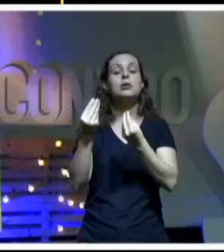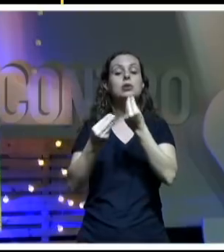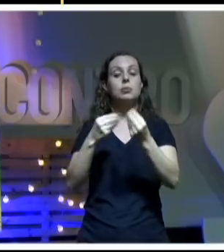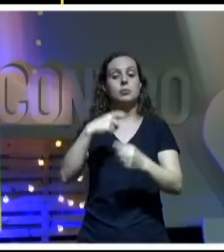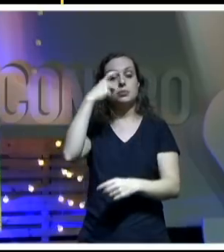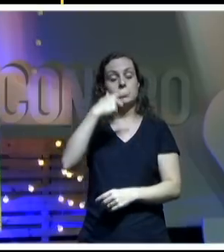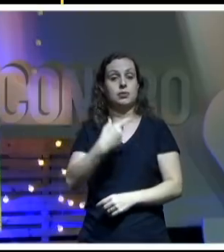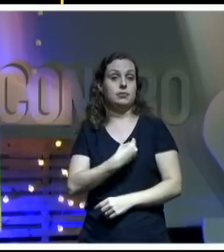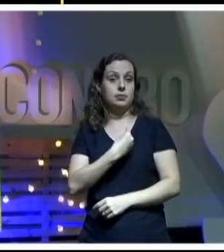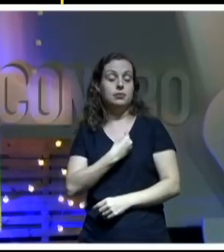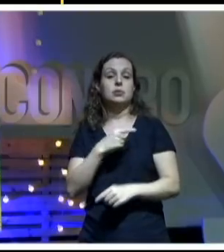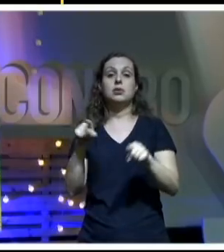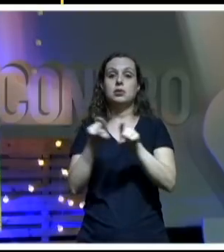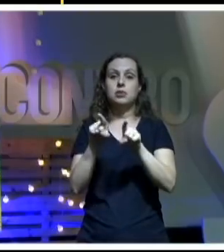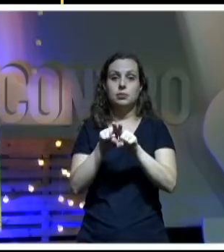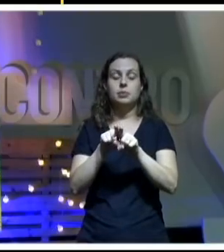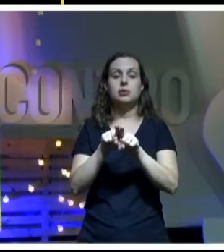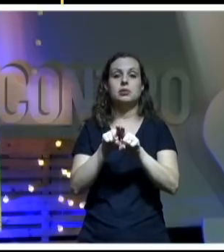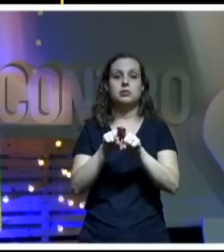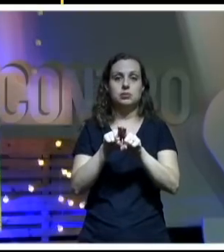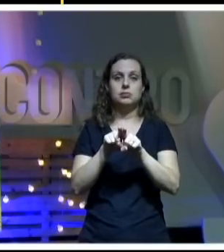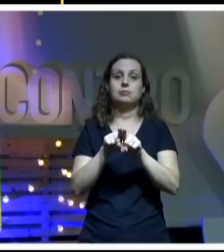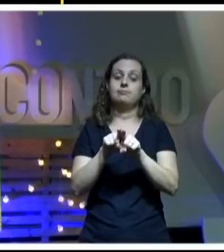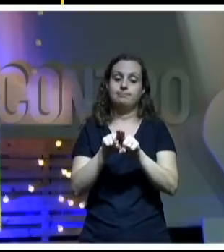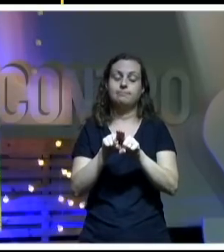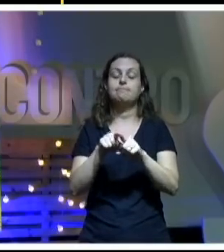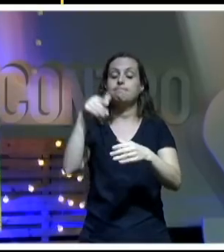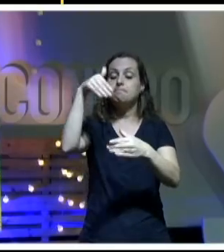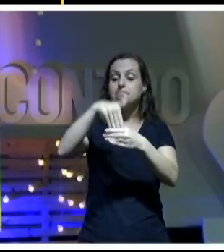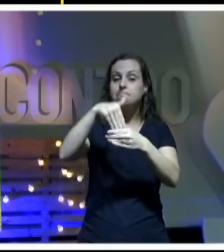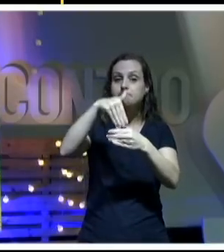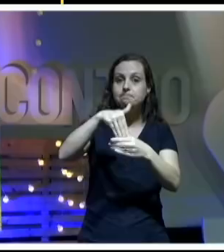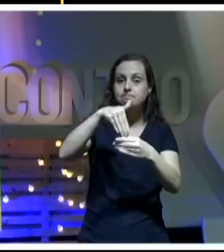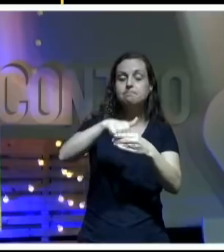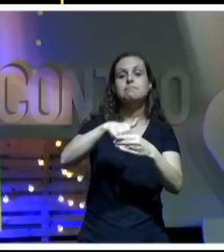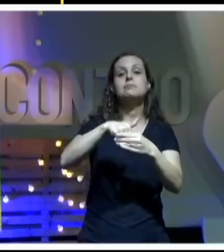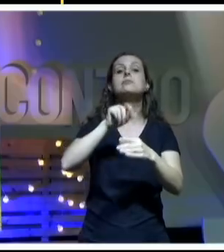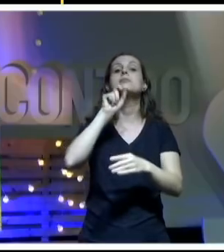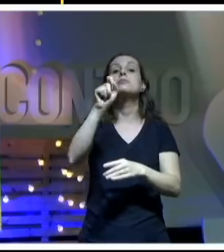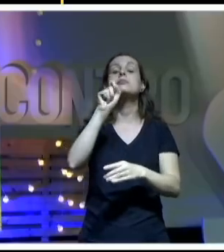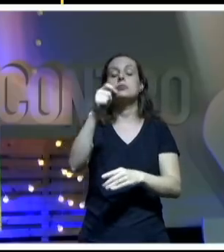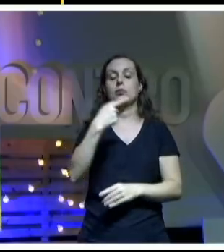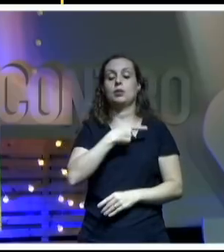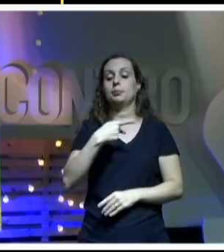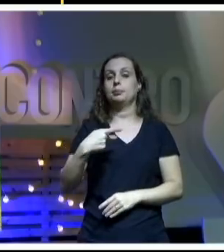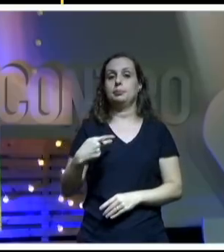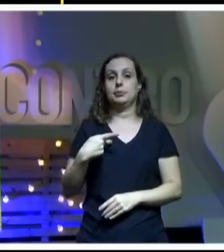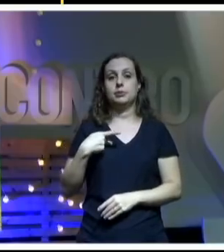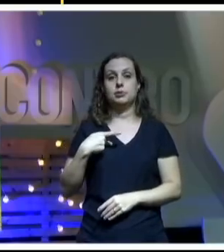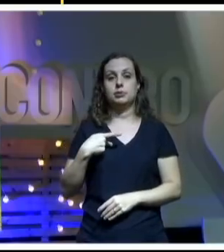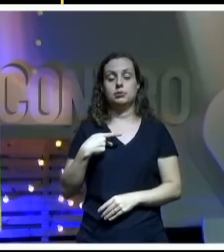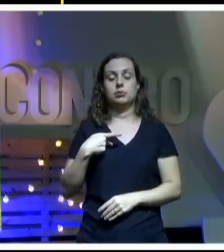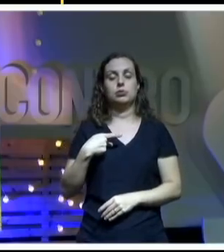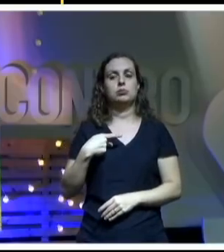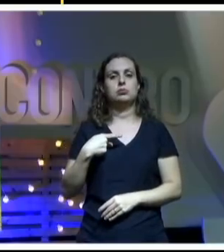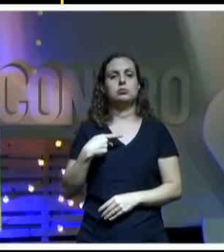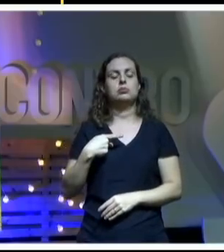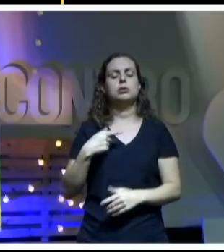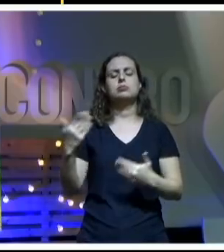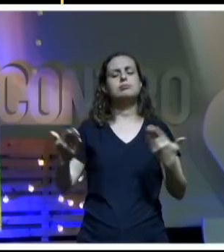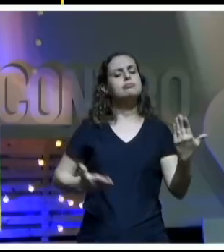credenciais dos pastores que escolhe para servi-las devem pensar seriamente sobre como criar condições para que o pastor